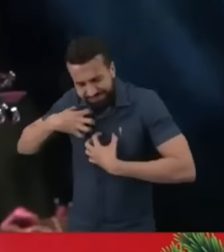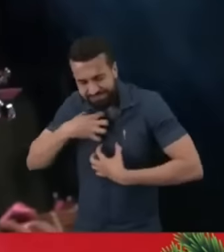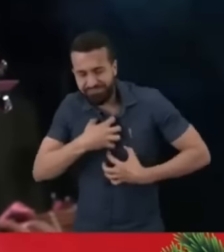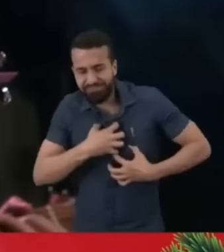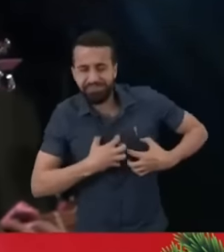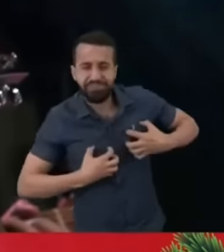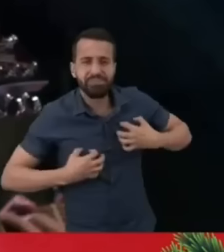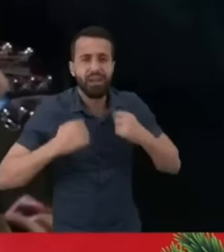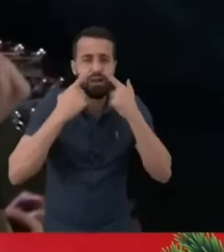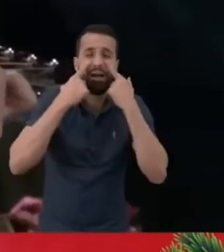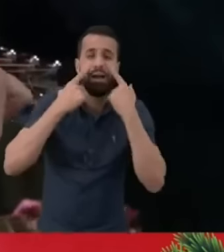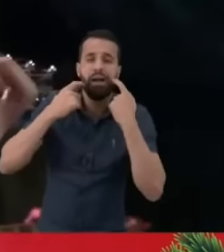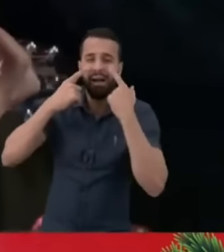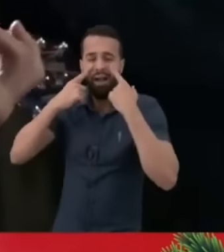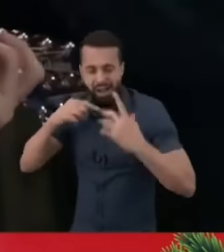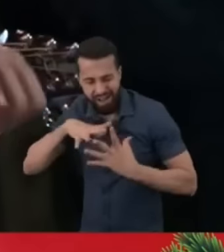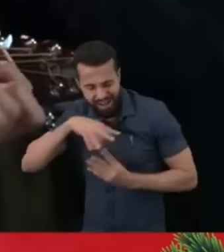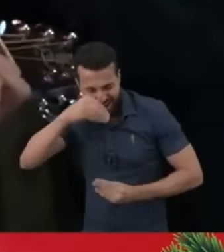lágrimas.